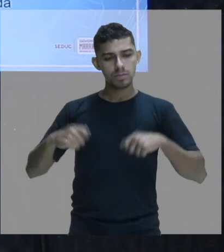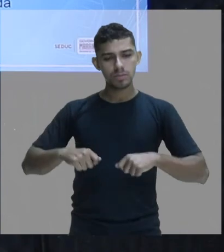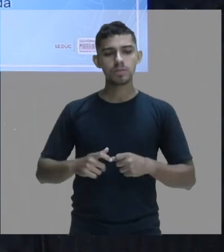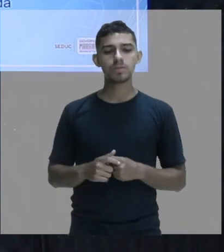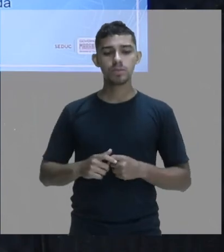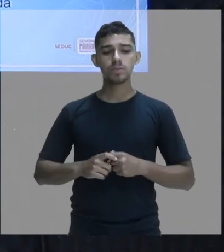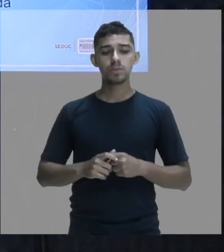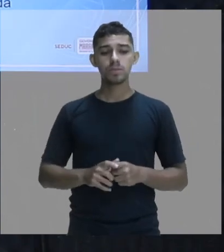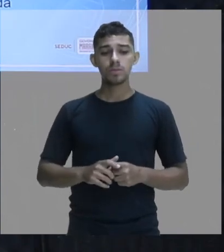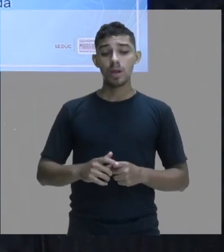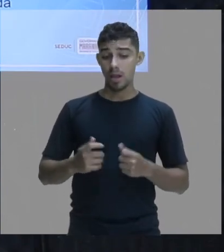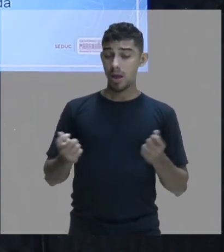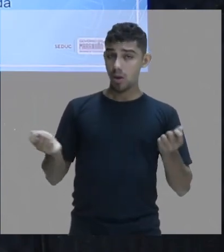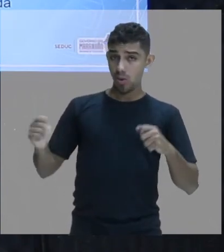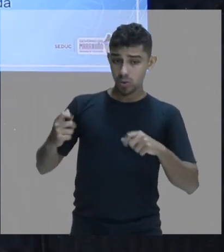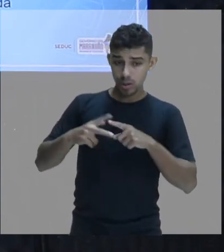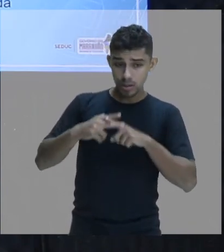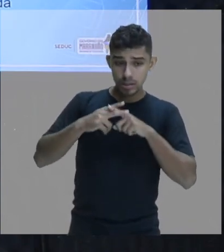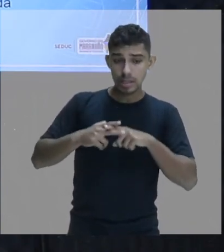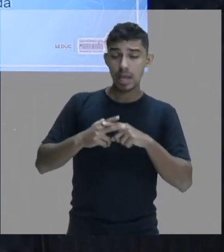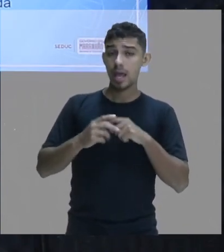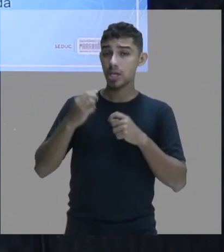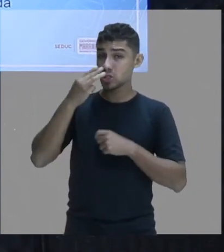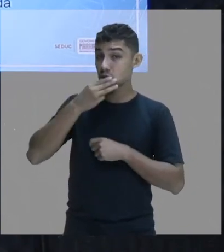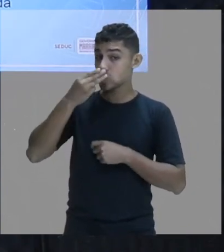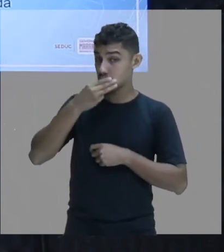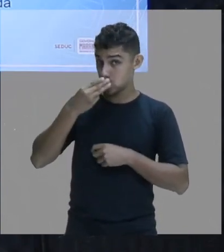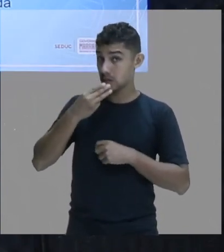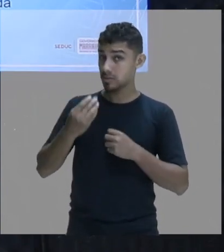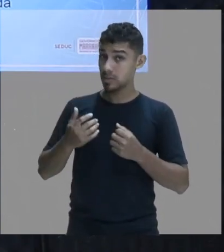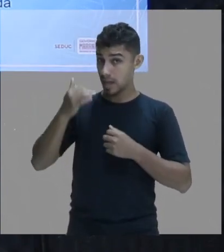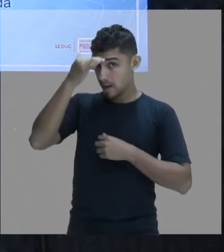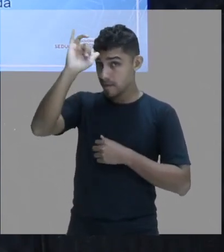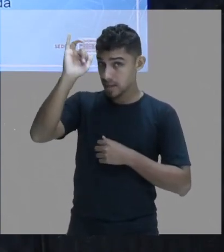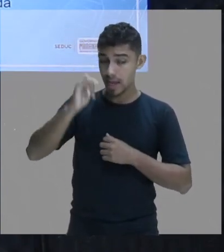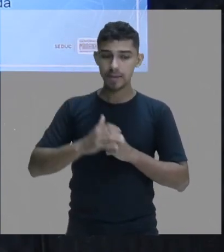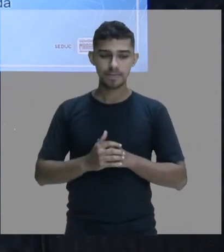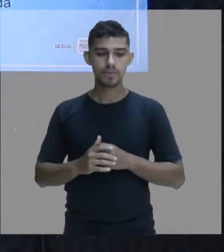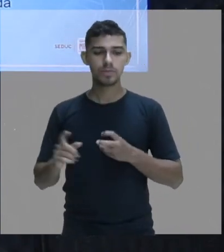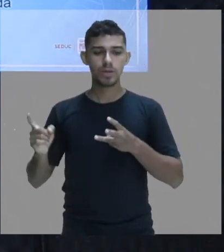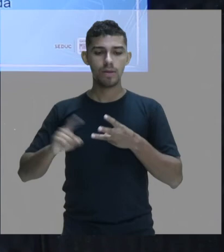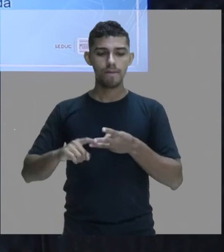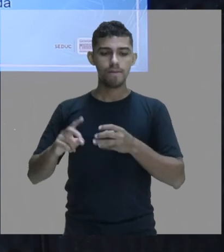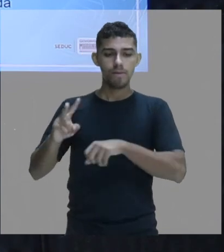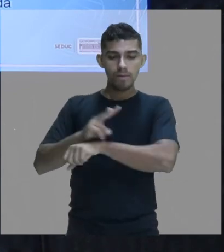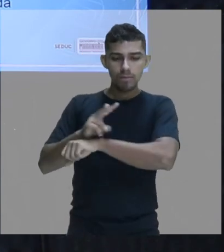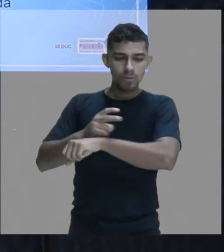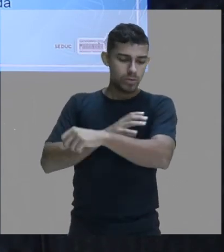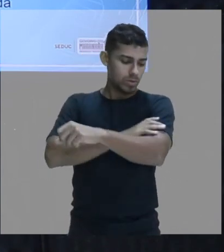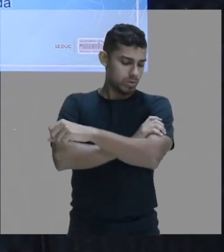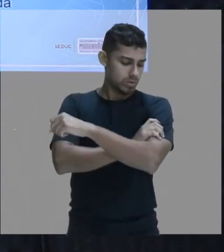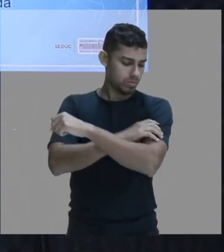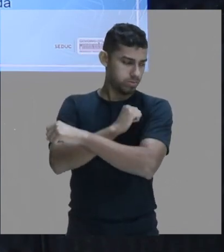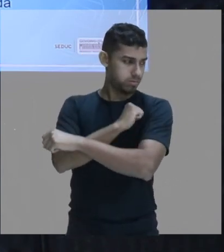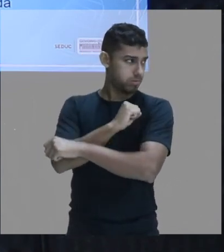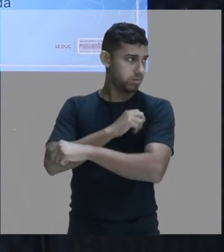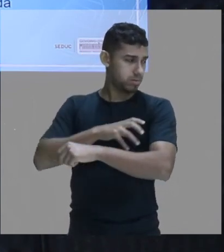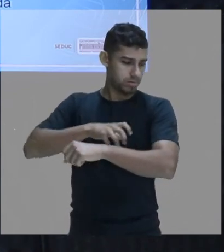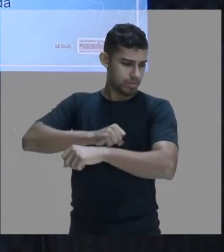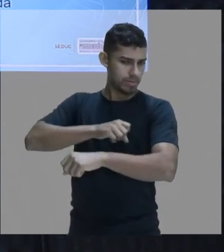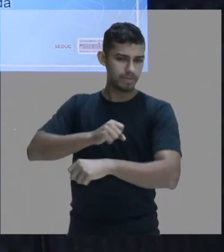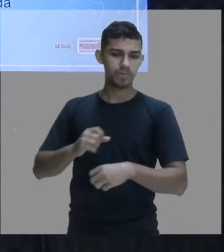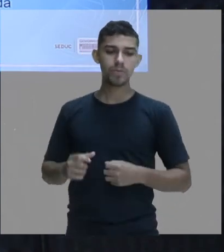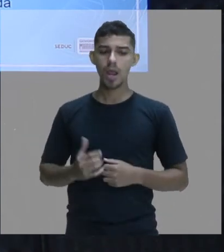físico. Controlar a glicemia, que é o índice de açúcar no sangue. Vigiar a tensão pressórica, que é tirar de vez em quando a pressão arterial.